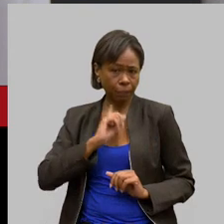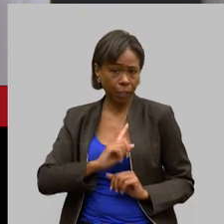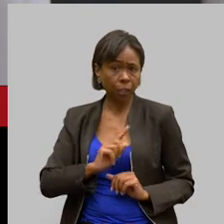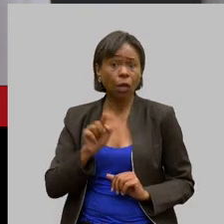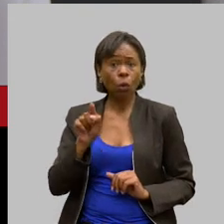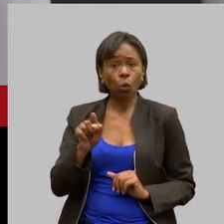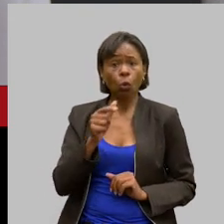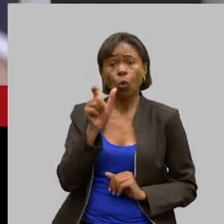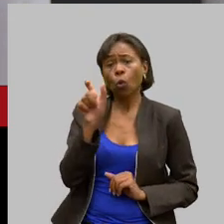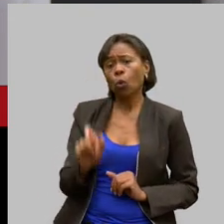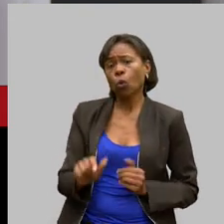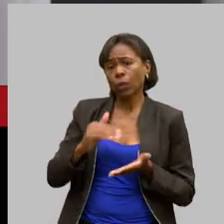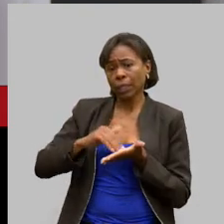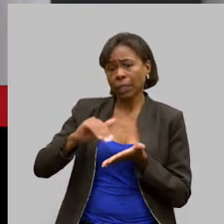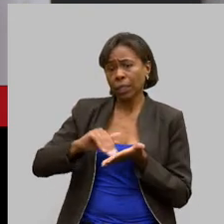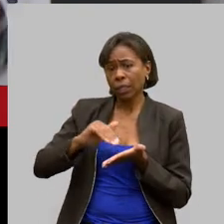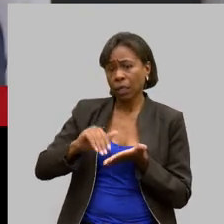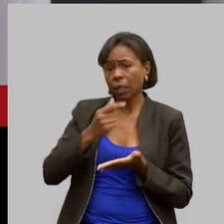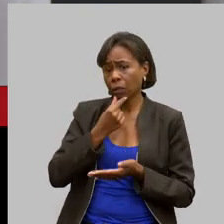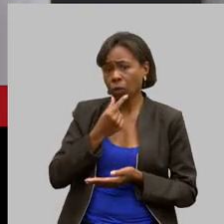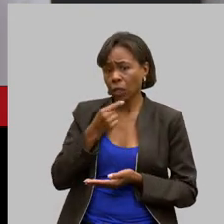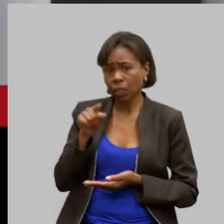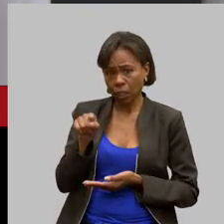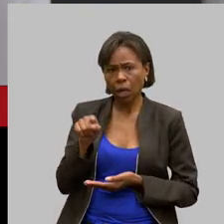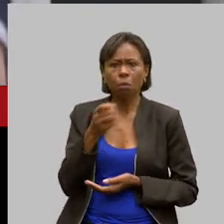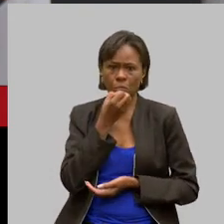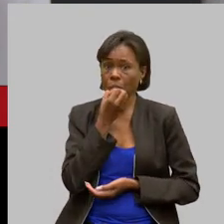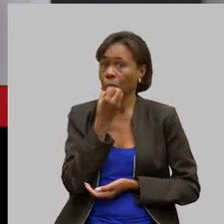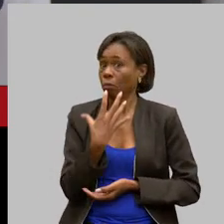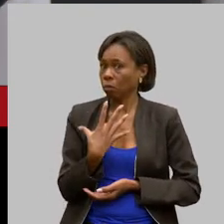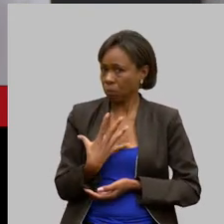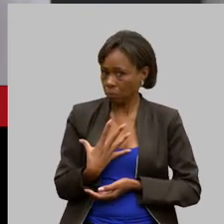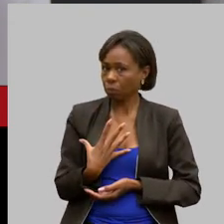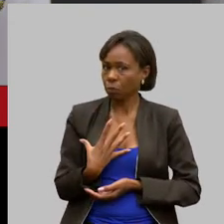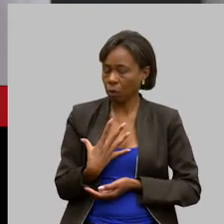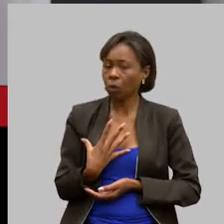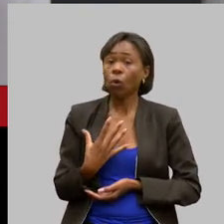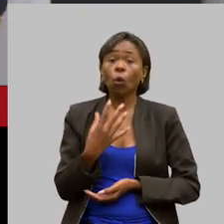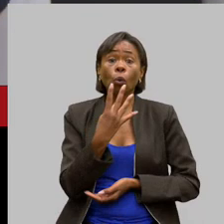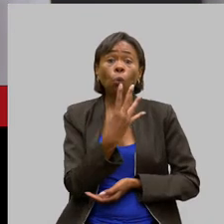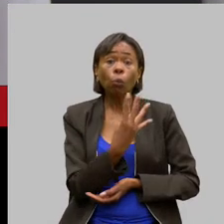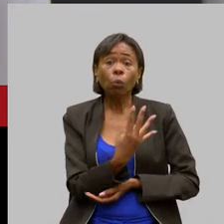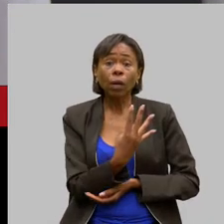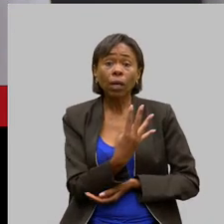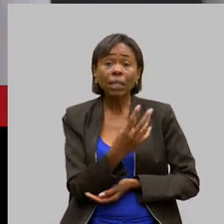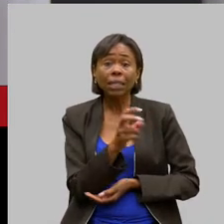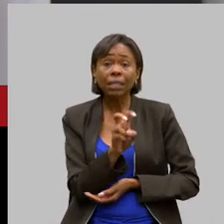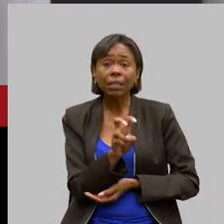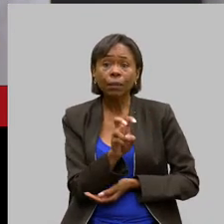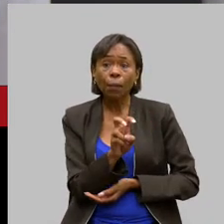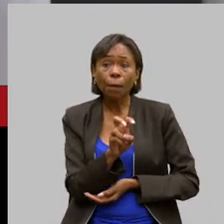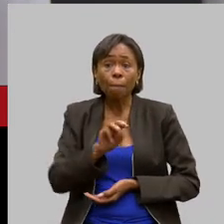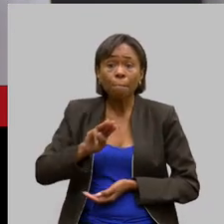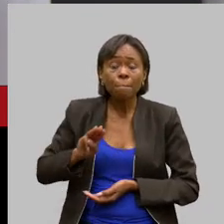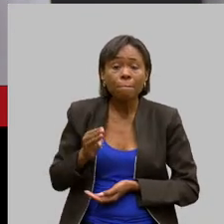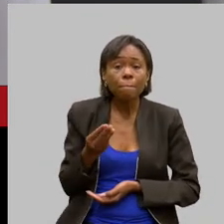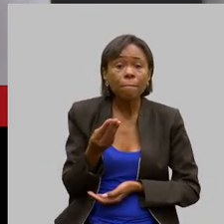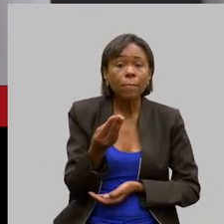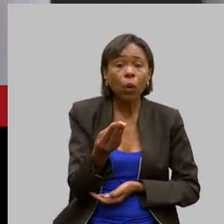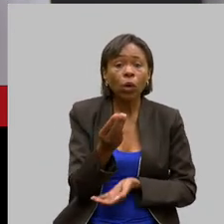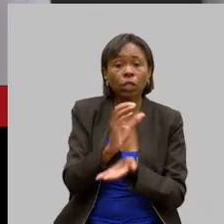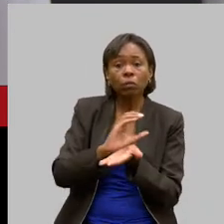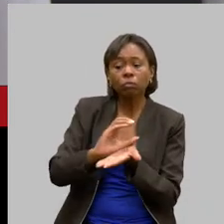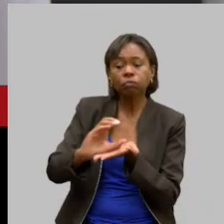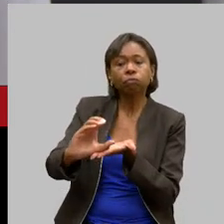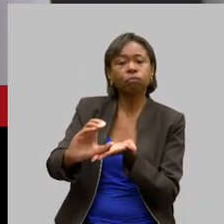secretário Igor muito bom 45 milhões para este ano para a